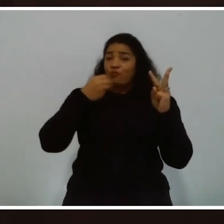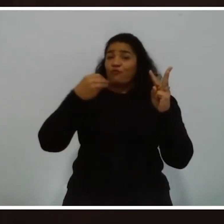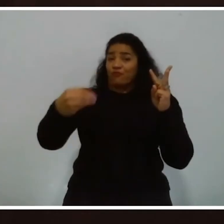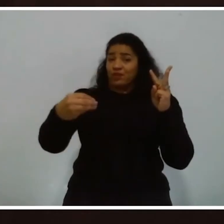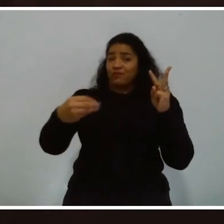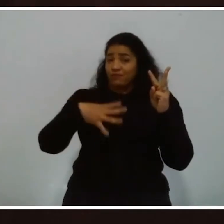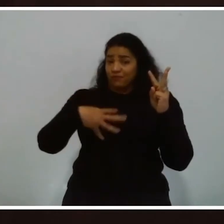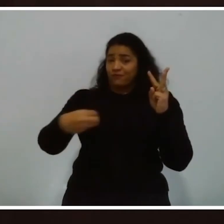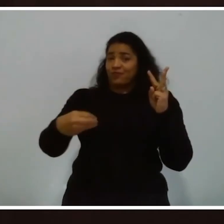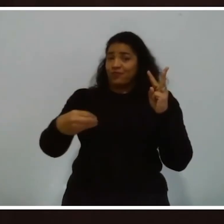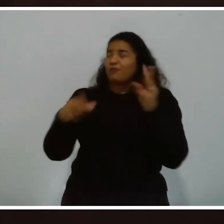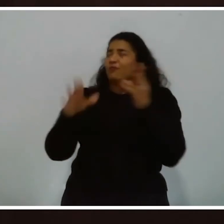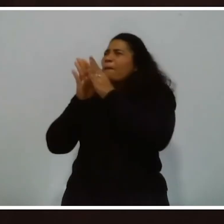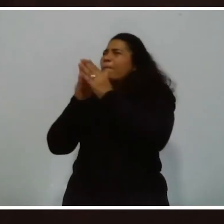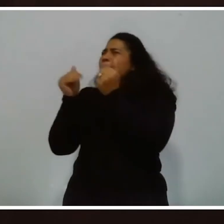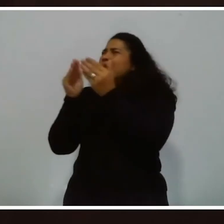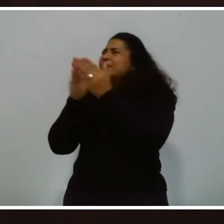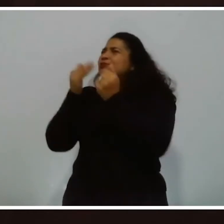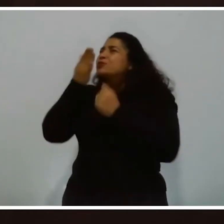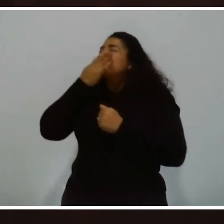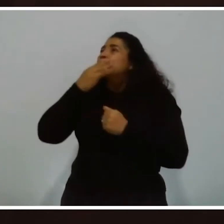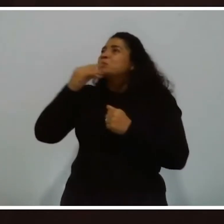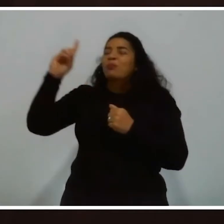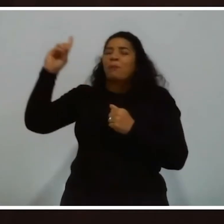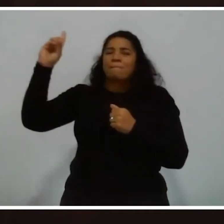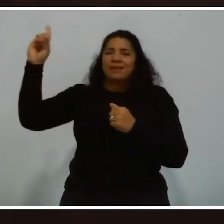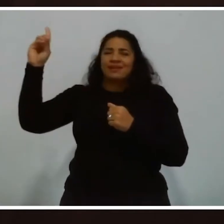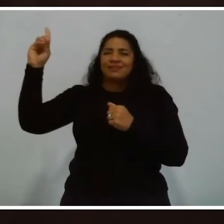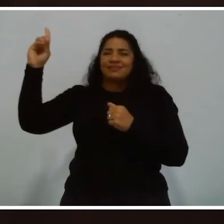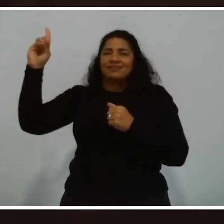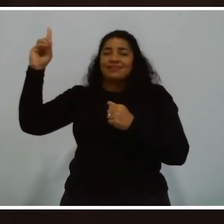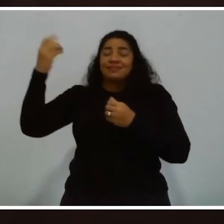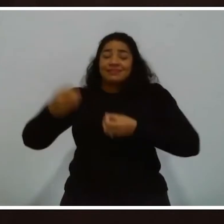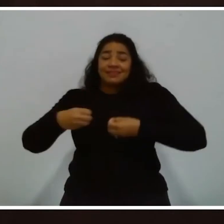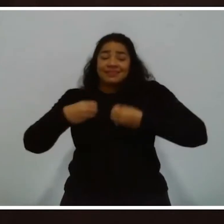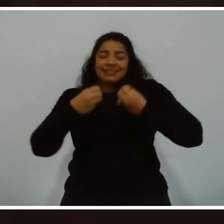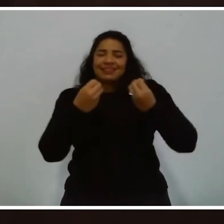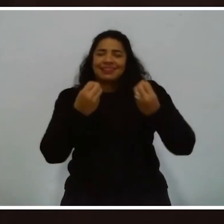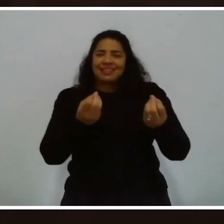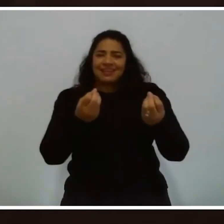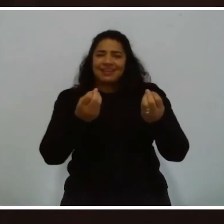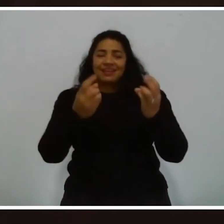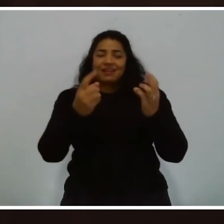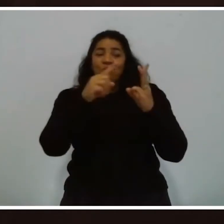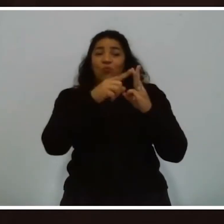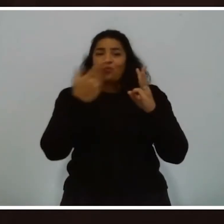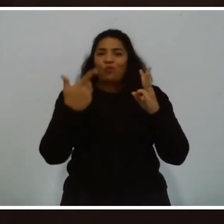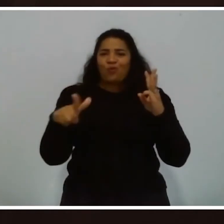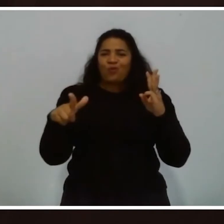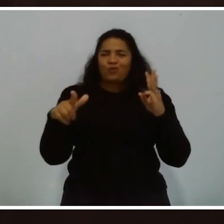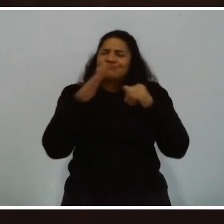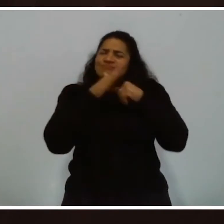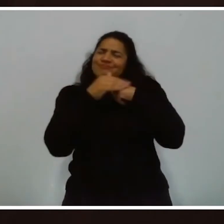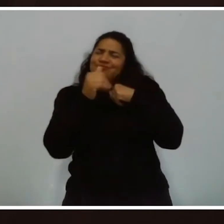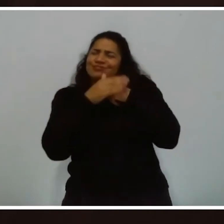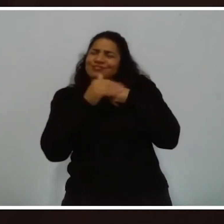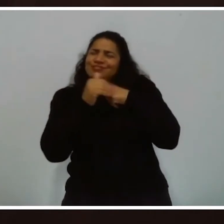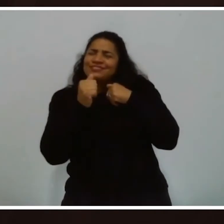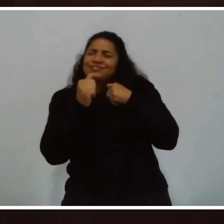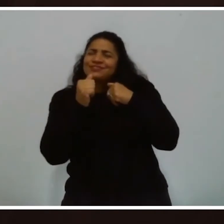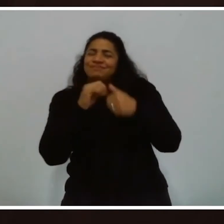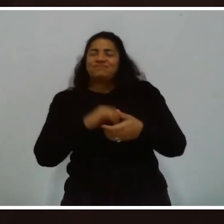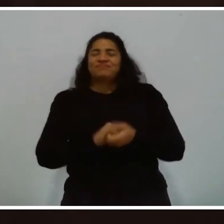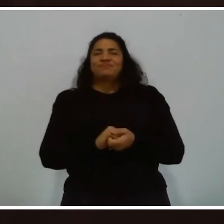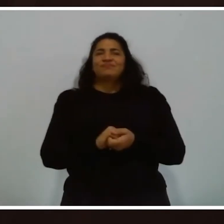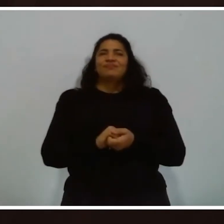não? 3, parece 3 separados. O Espírito da verdade, que o mundo não pode